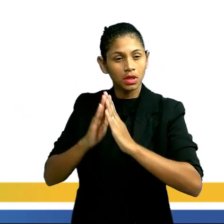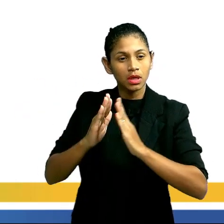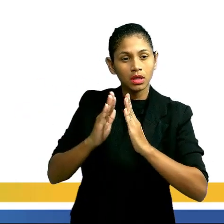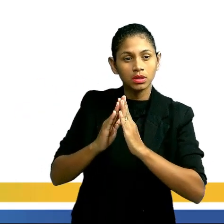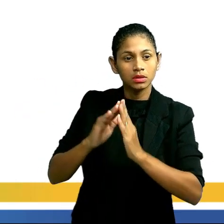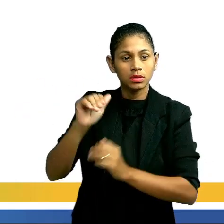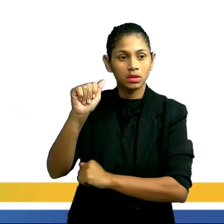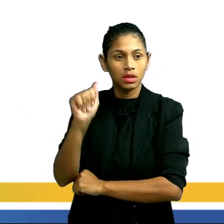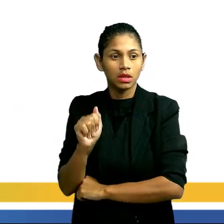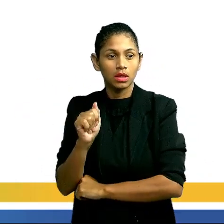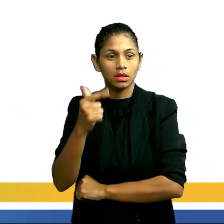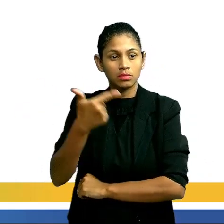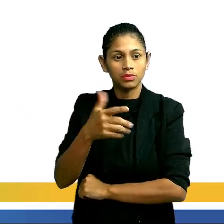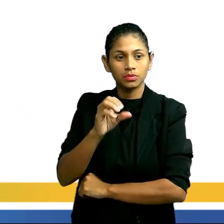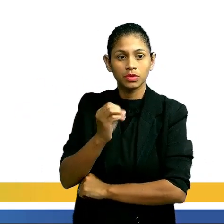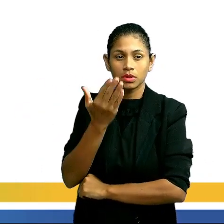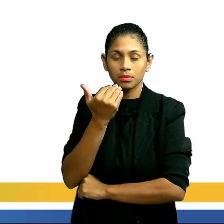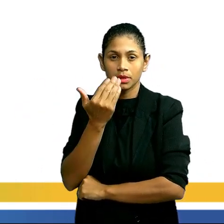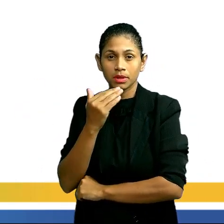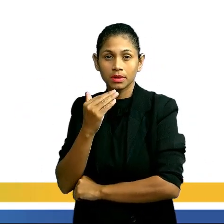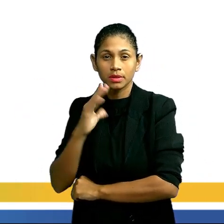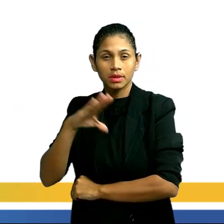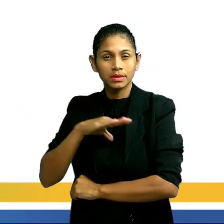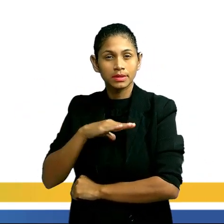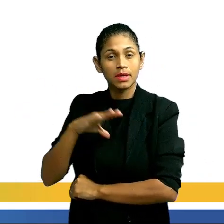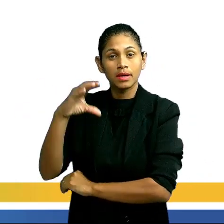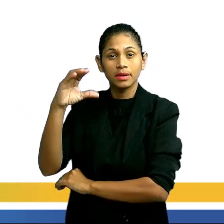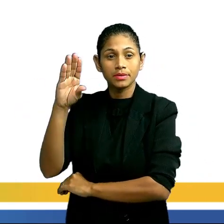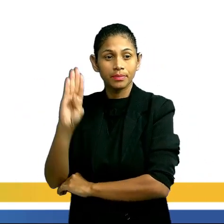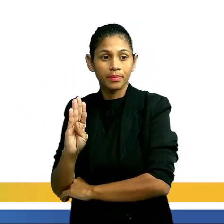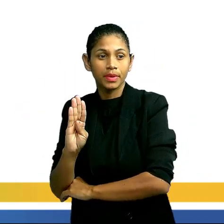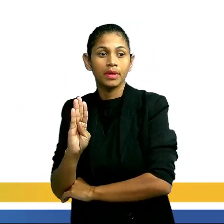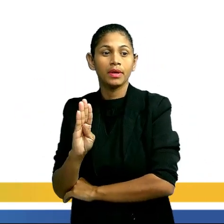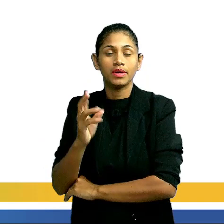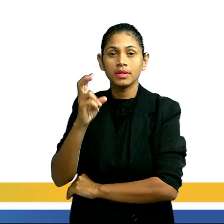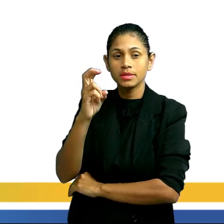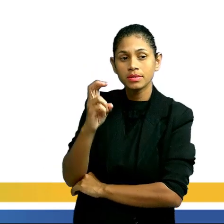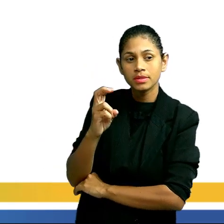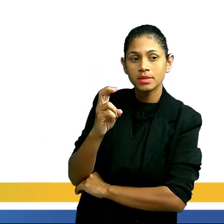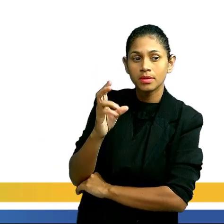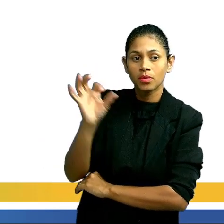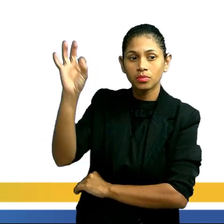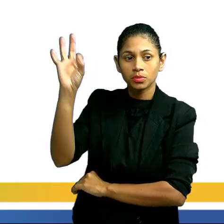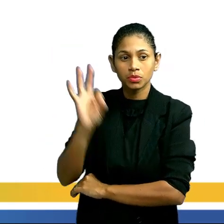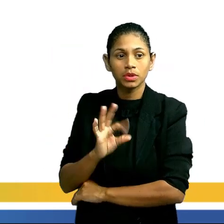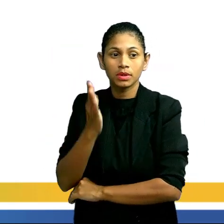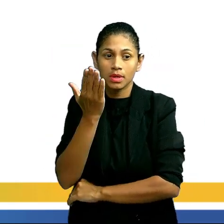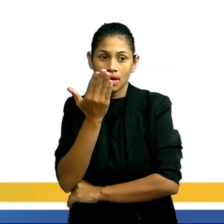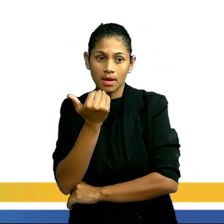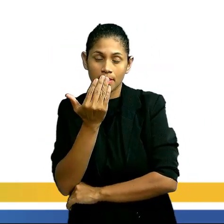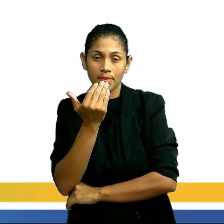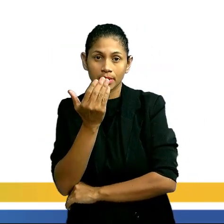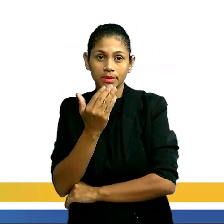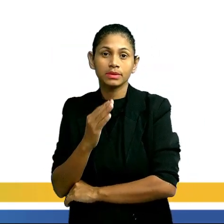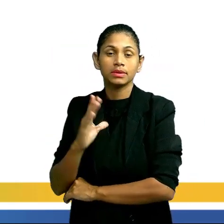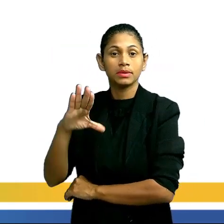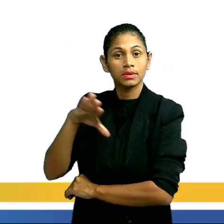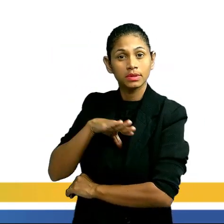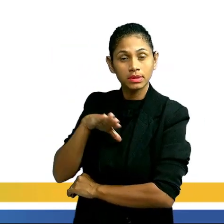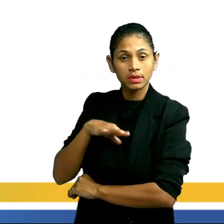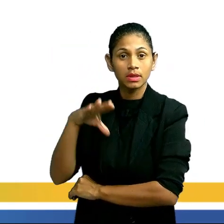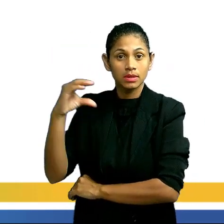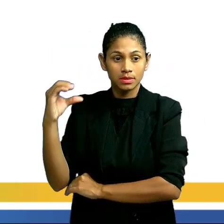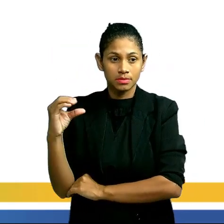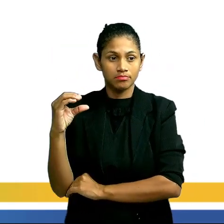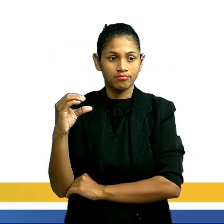alimentação na cidade C. O aumento no orçamento das despesas com alimentação e hospedagem por fim de semana do